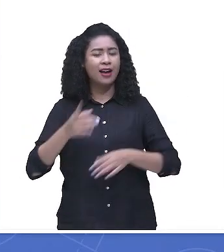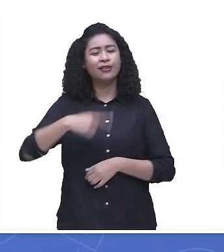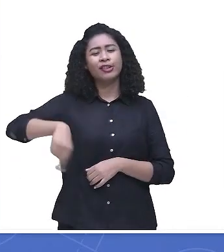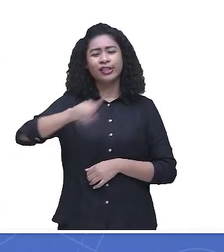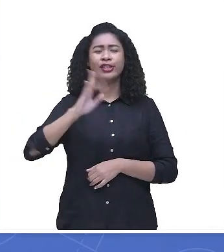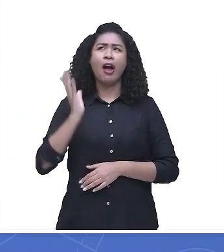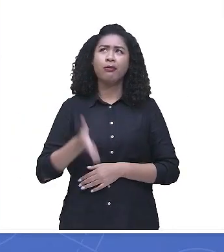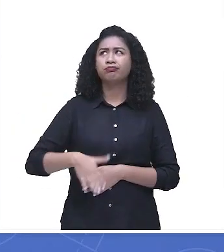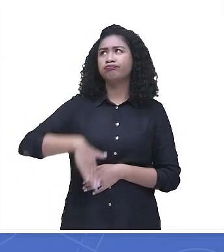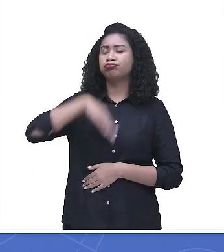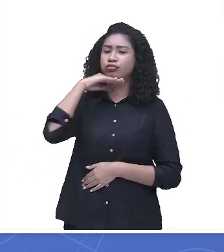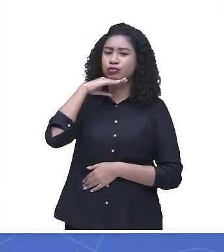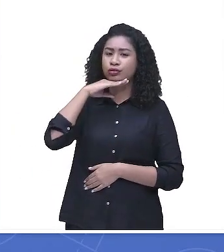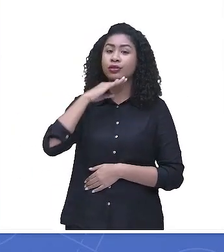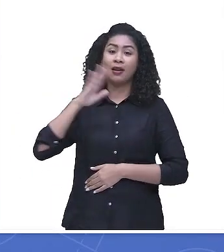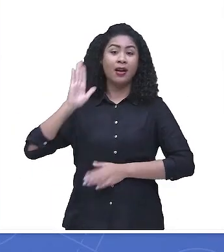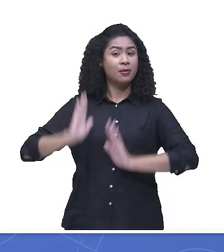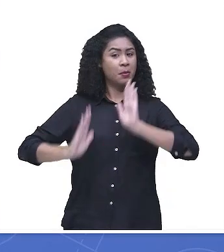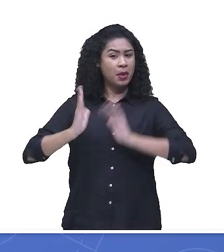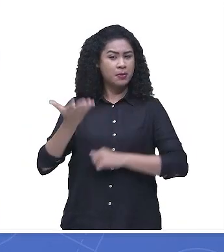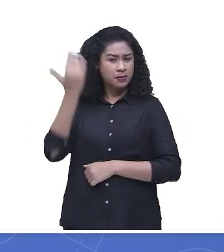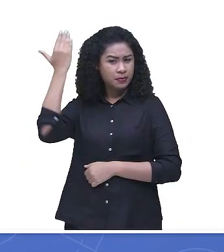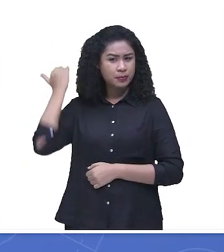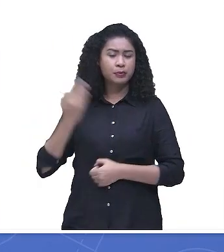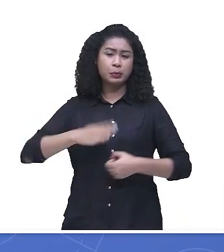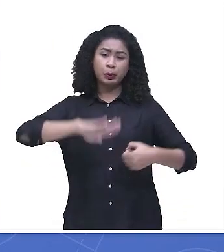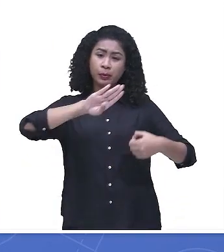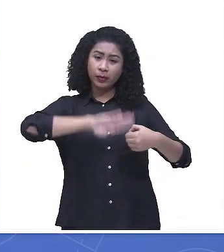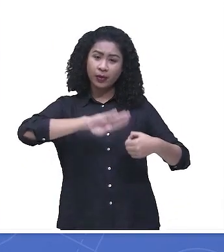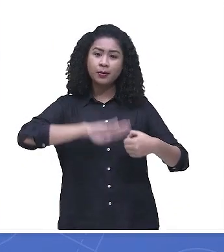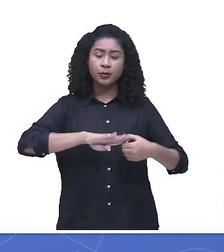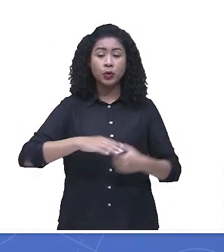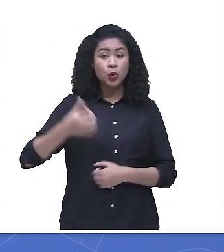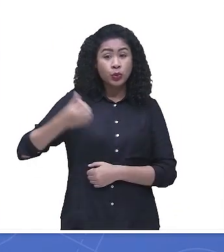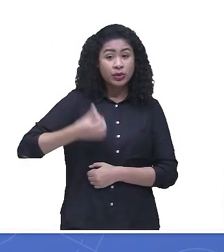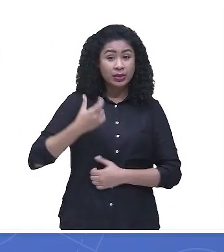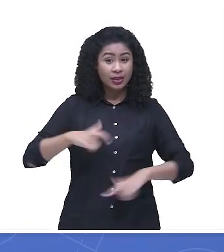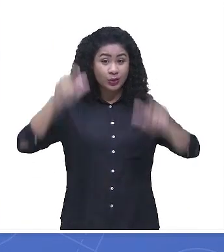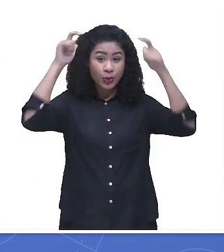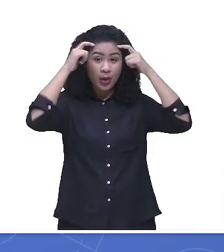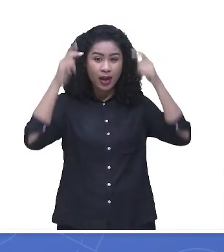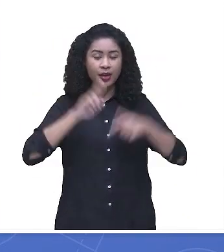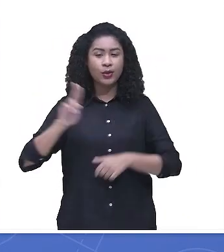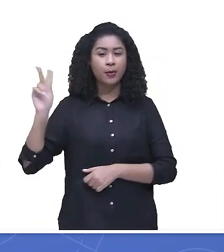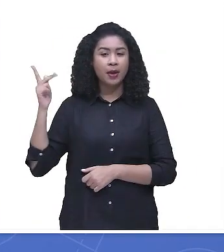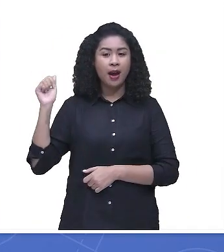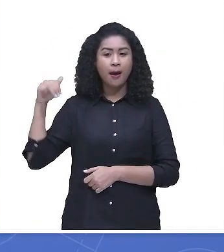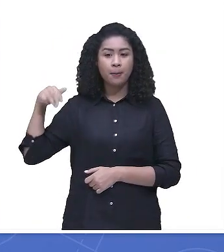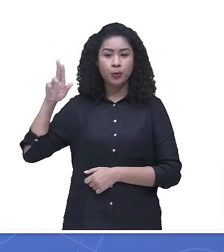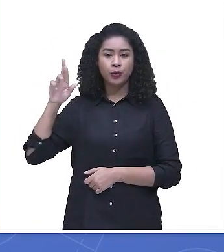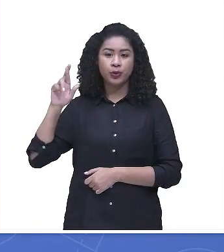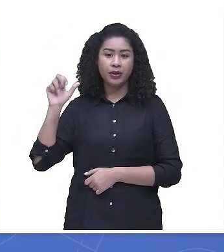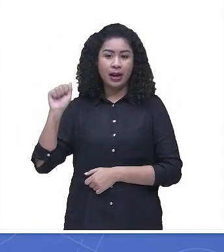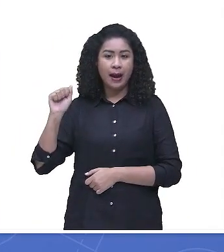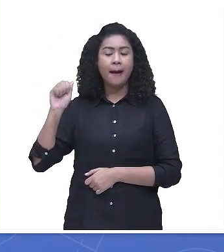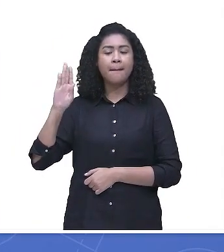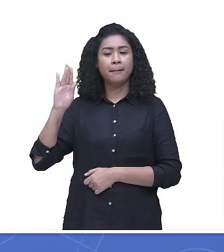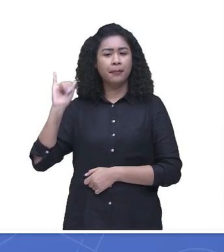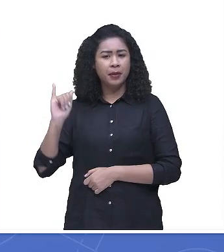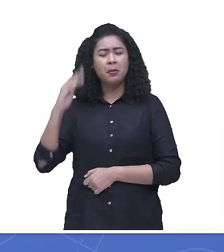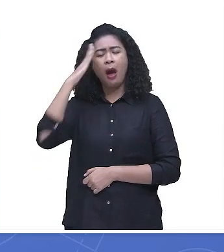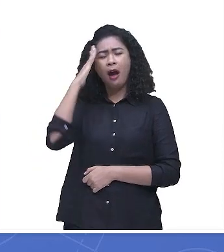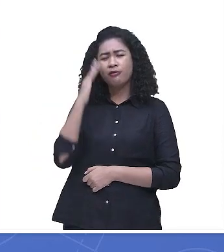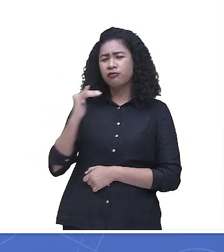Babilônia, lá no período dos Amoritas, o sexto rei babilônico, chamado de Hammurabi, que foi um dos maiores representantes dessa ideia